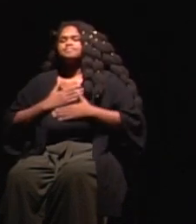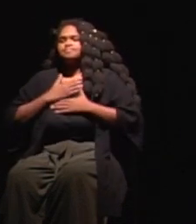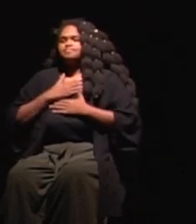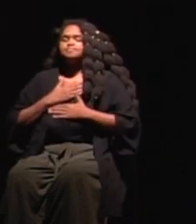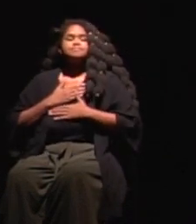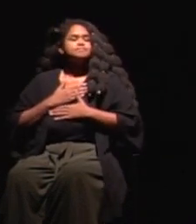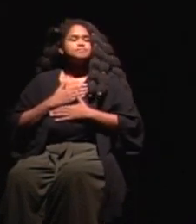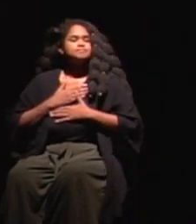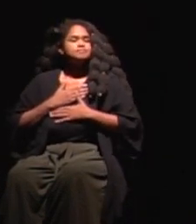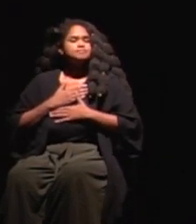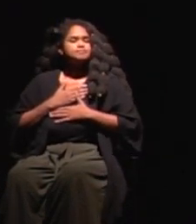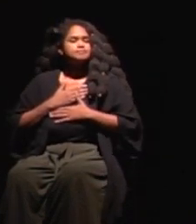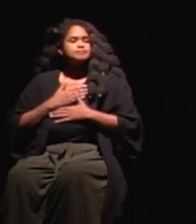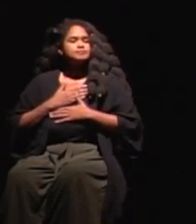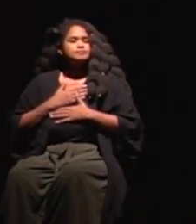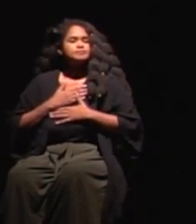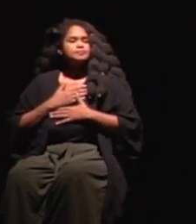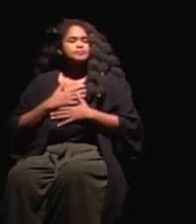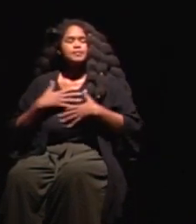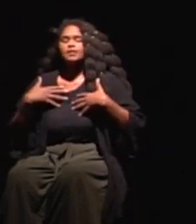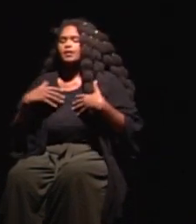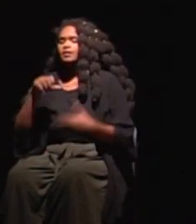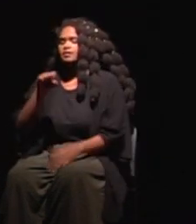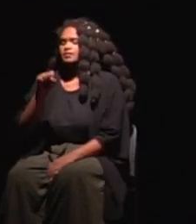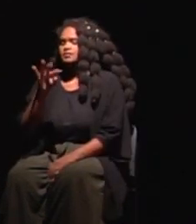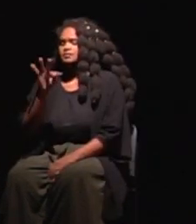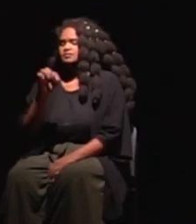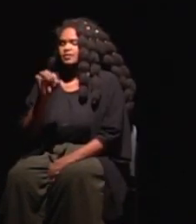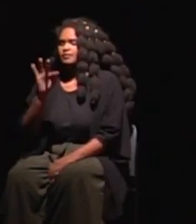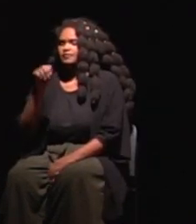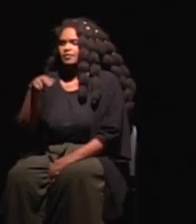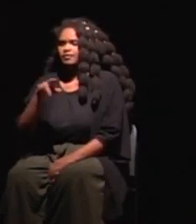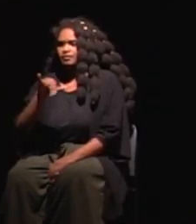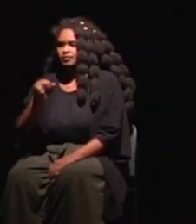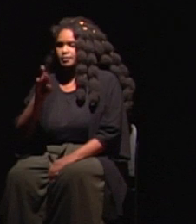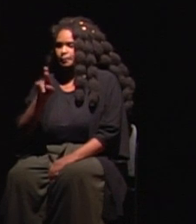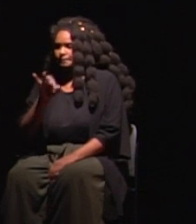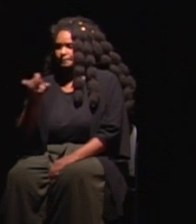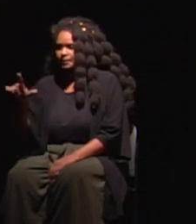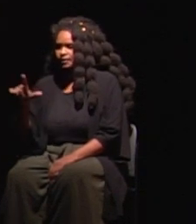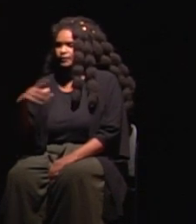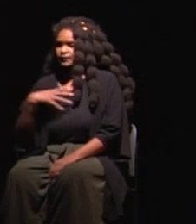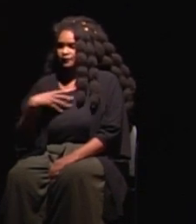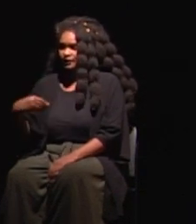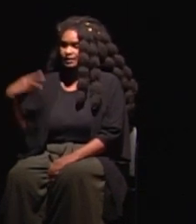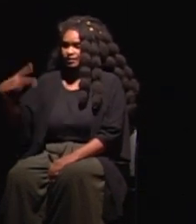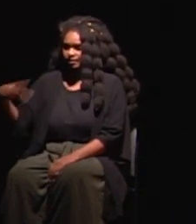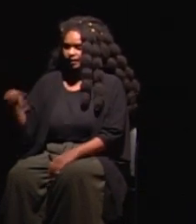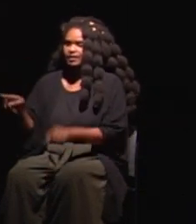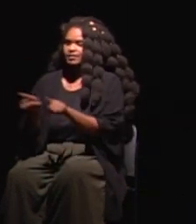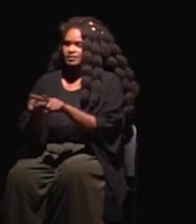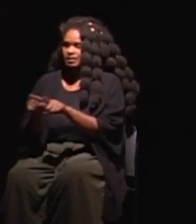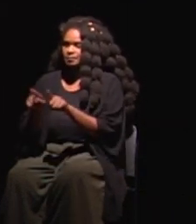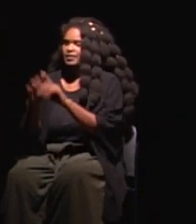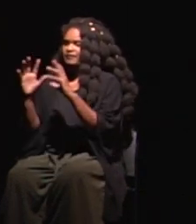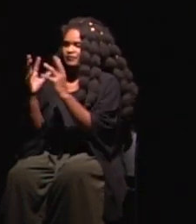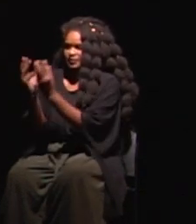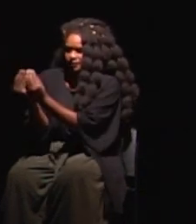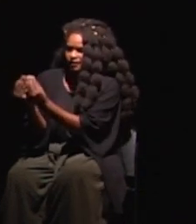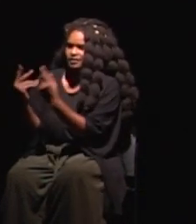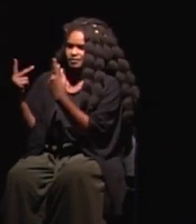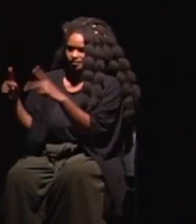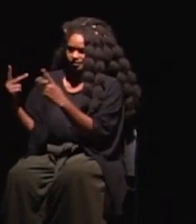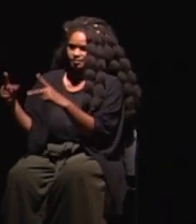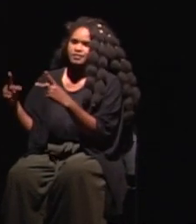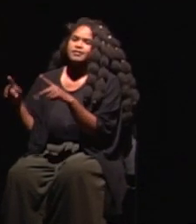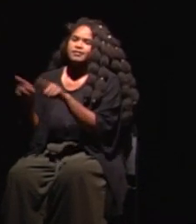entre nós das filhas de Stefania Pril, de Jana e Jacqueline, que estão aqui connosco com as suas famílias, com os seus maridos e